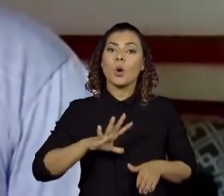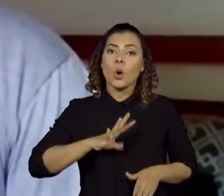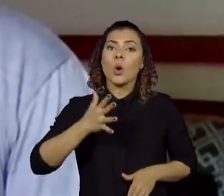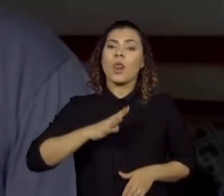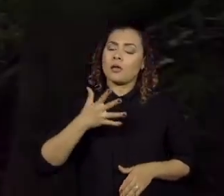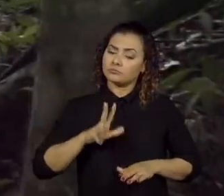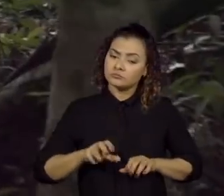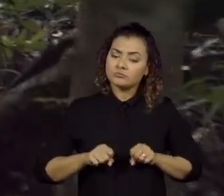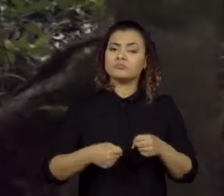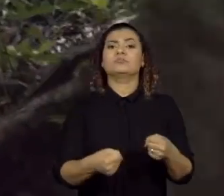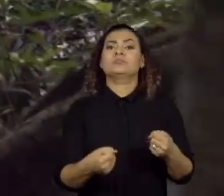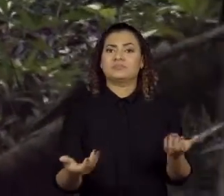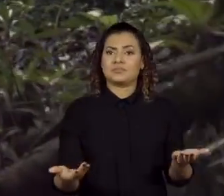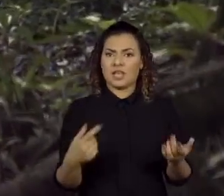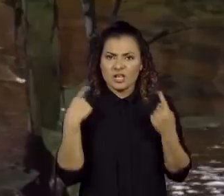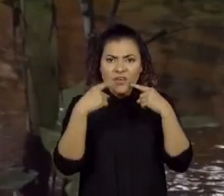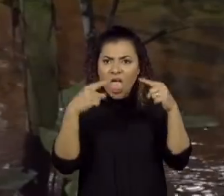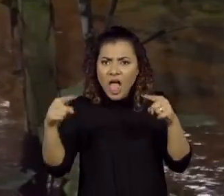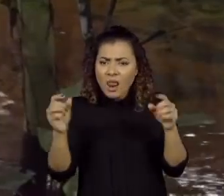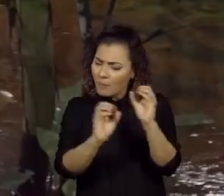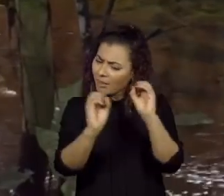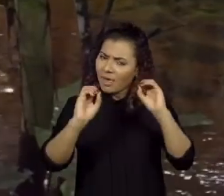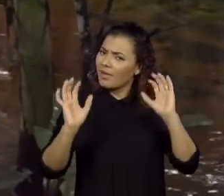tomar a frente, e a gente não vai reclamar disso.